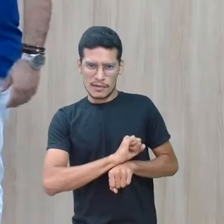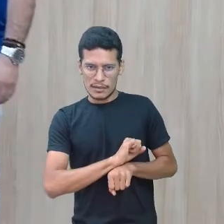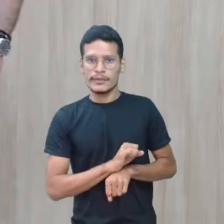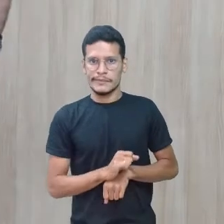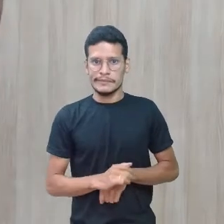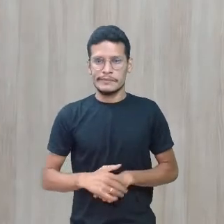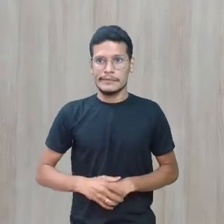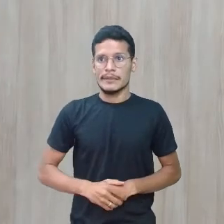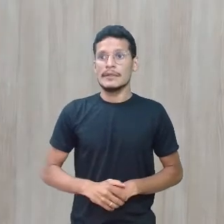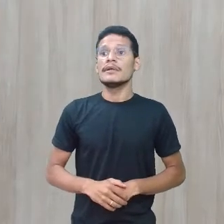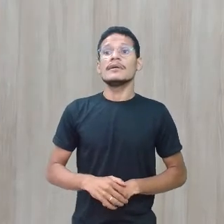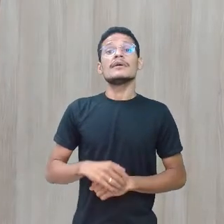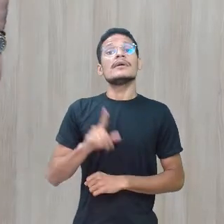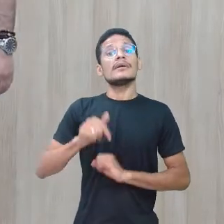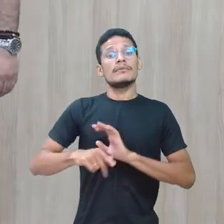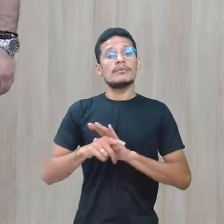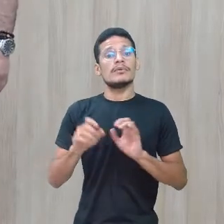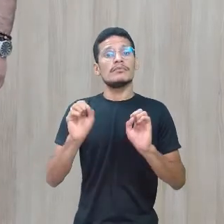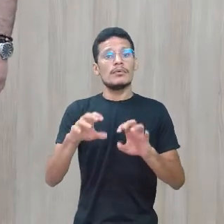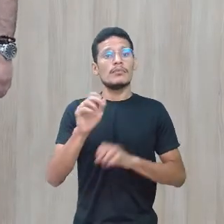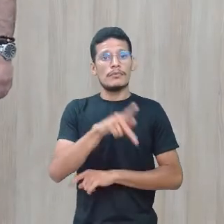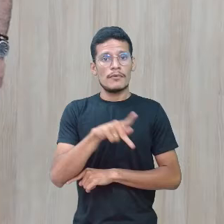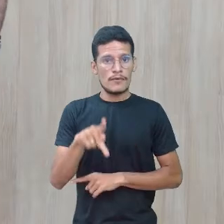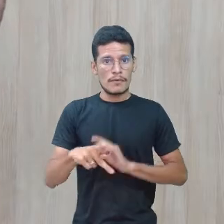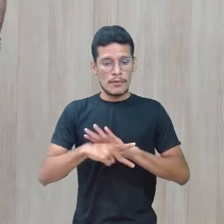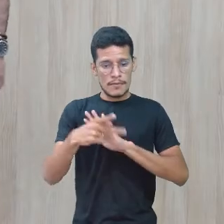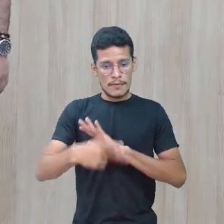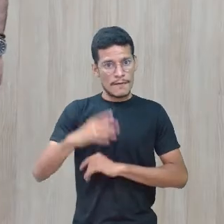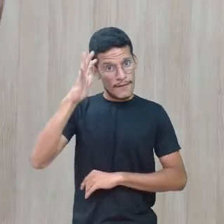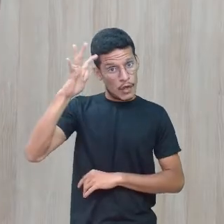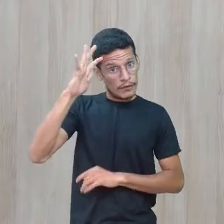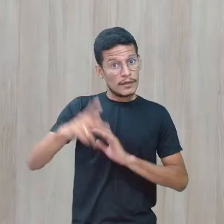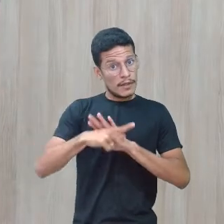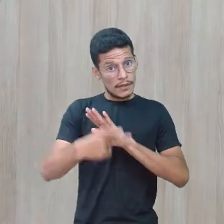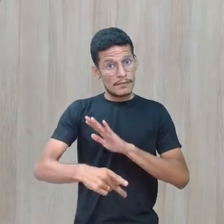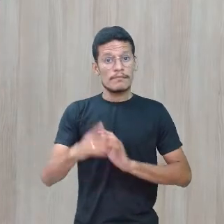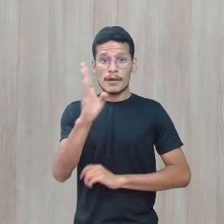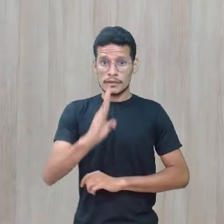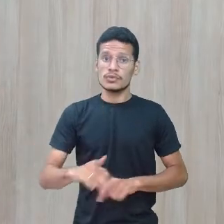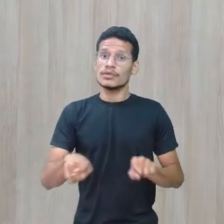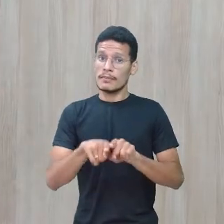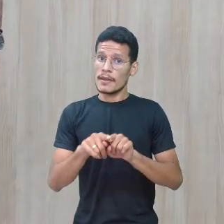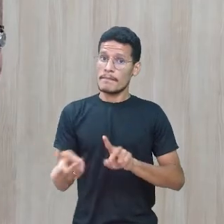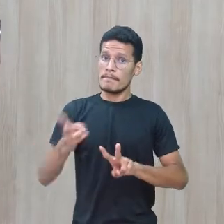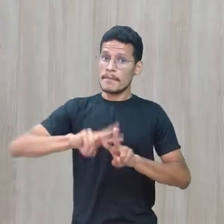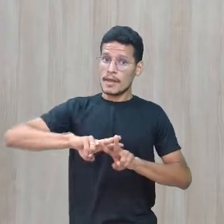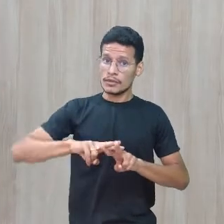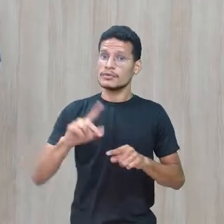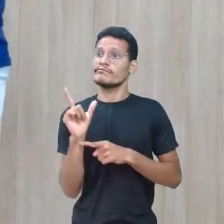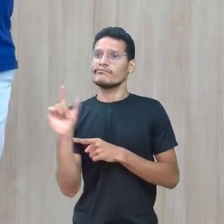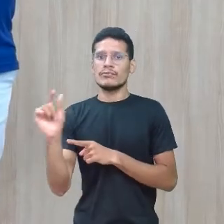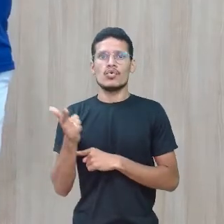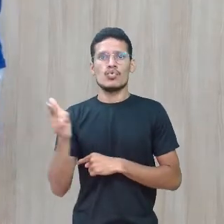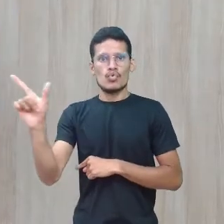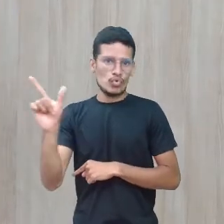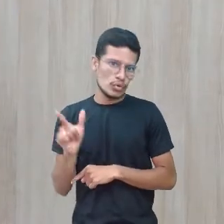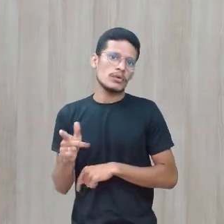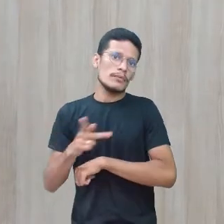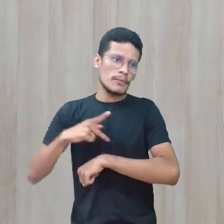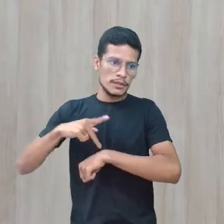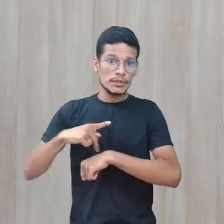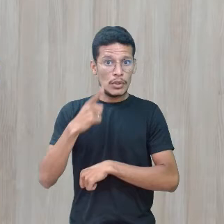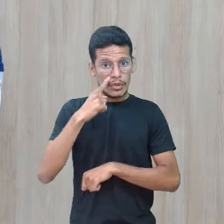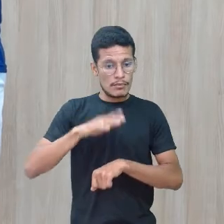coração. Foi um educador e filósofo brasileiro que foi preso e exilado durante a ditadura militar no Brasil. Ou seja,